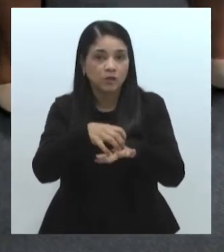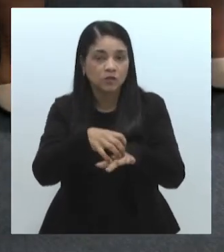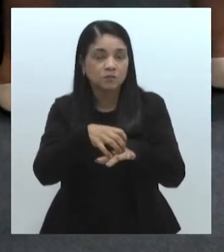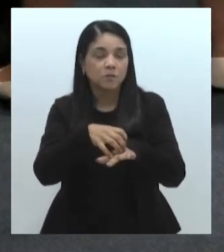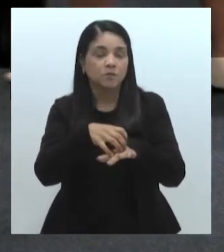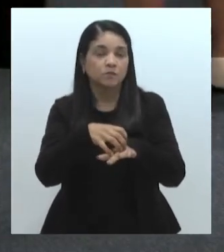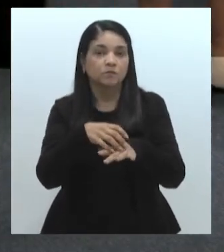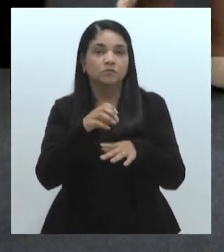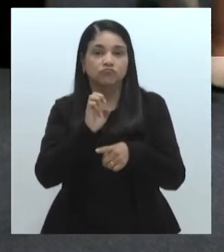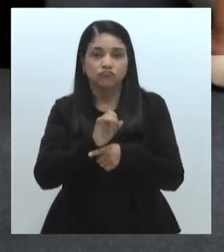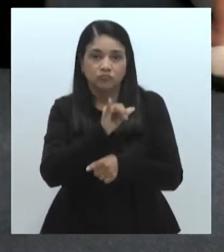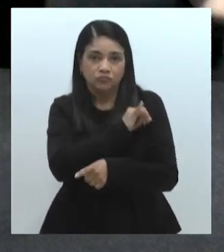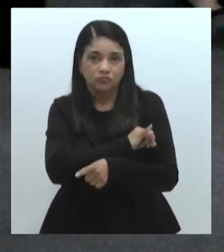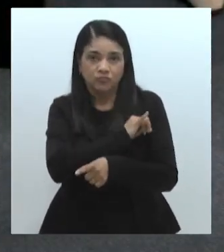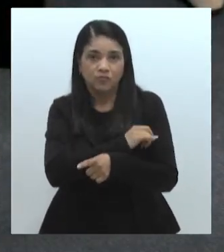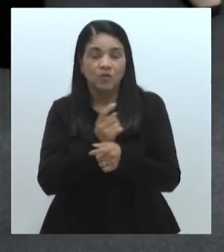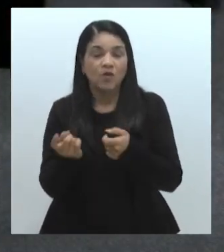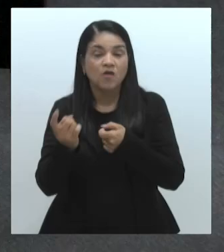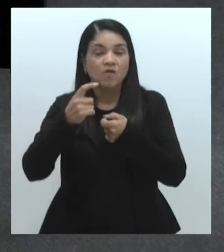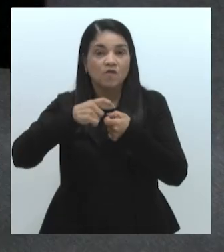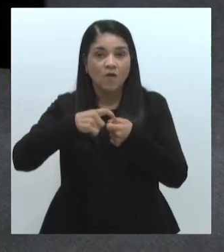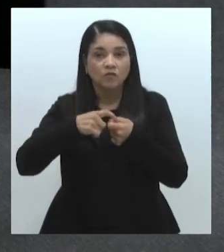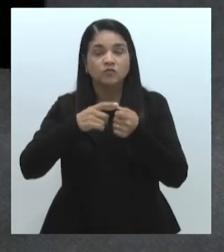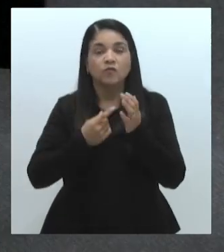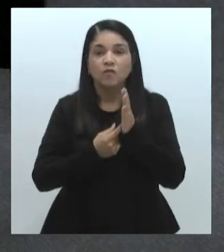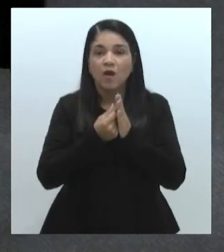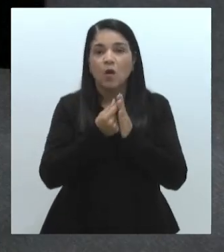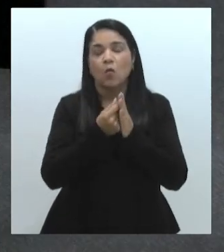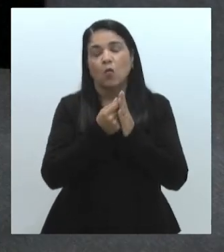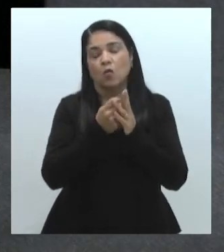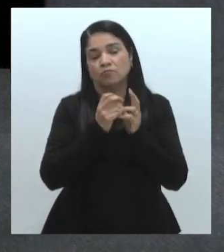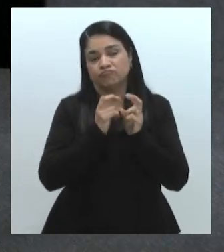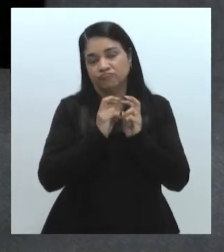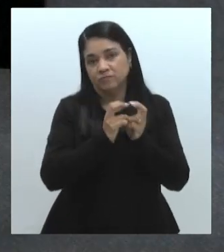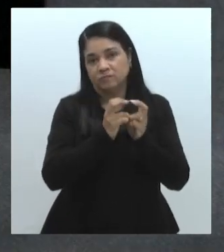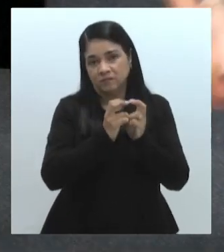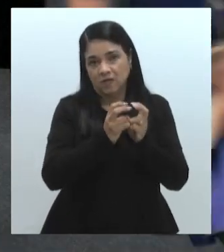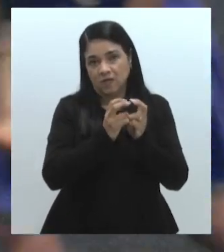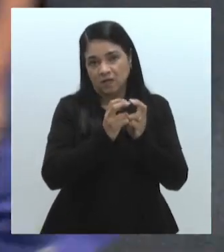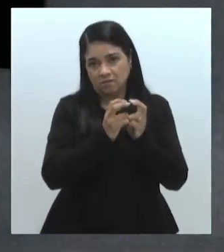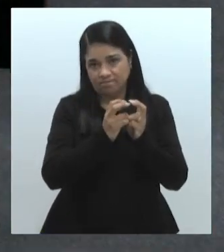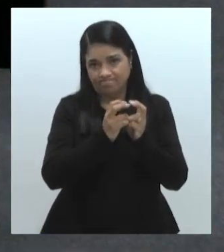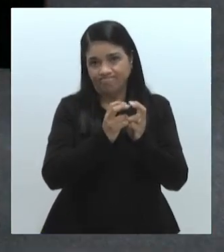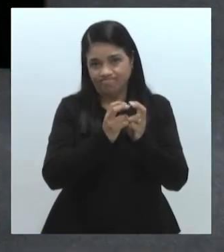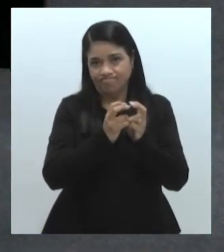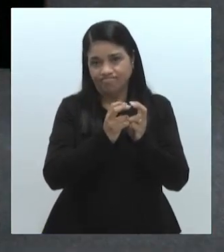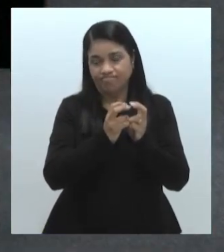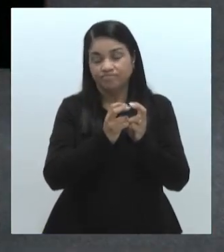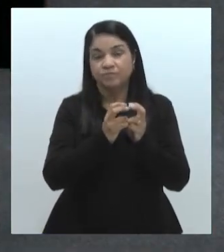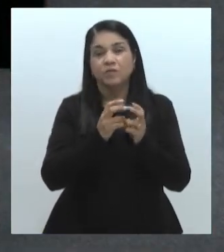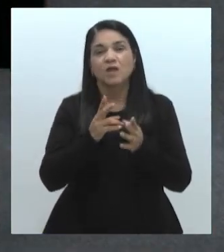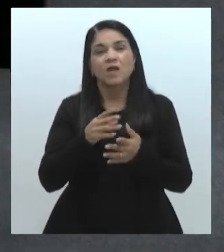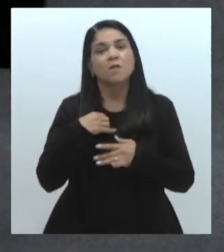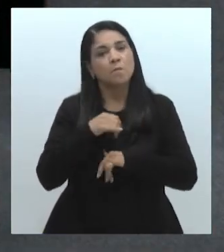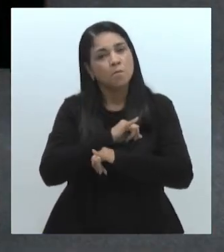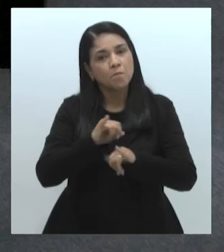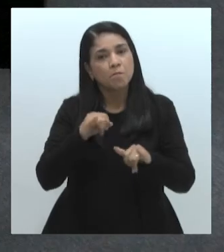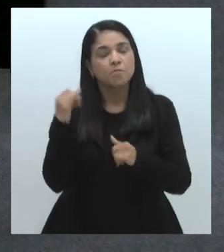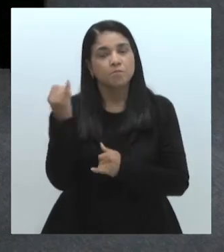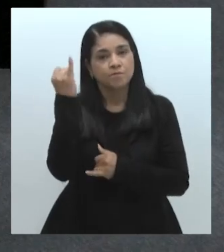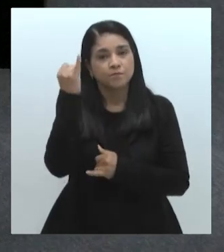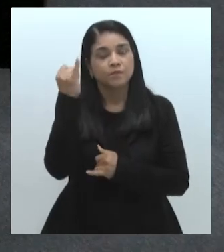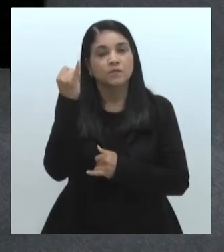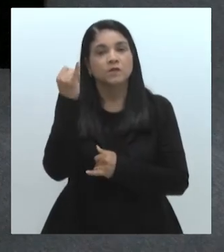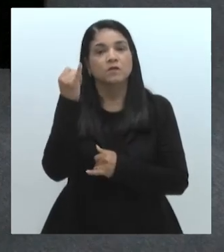volte à tarifa anterior dos trens. E aí é importante dizer que há alguns dias foi divulgado um levantamento